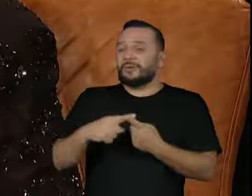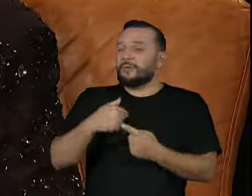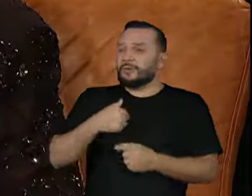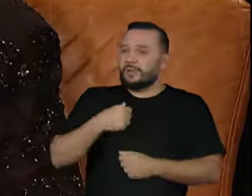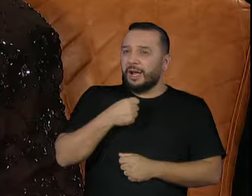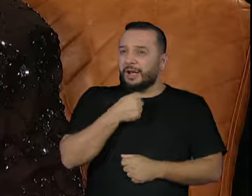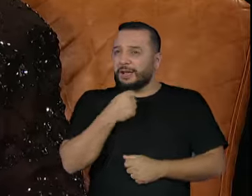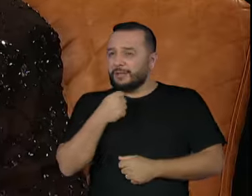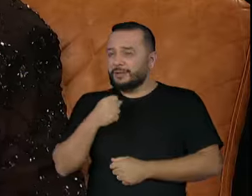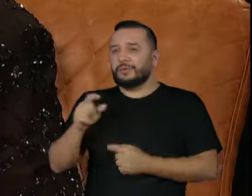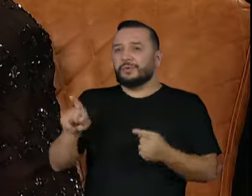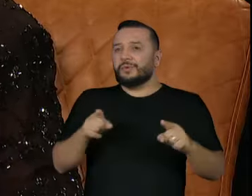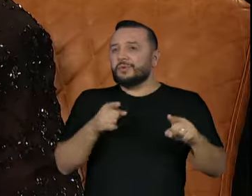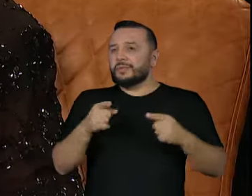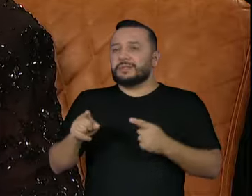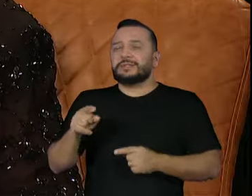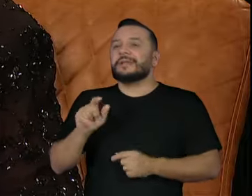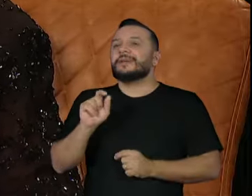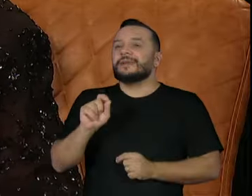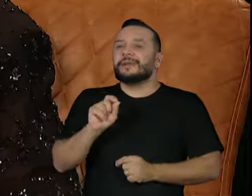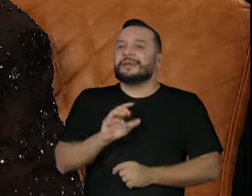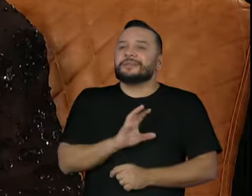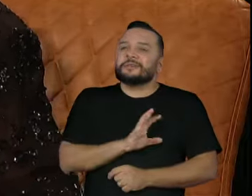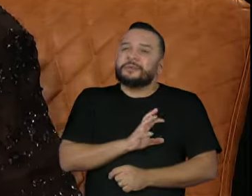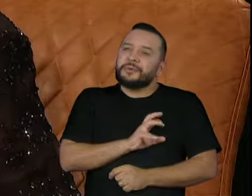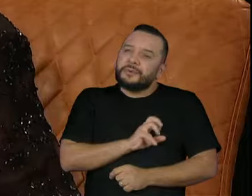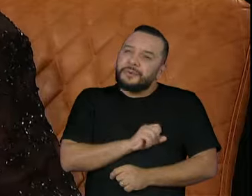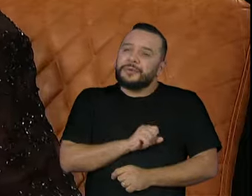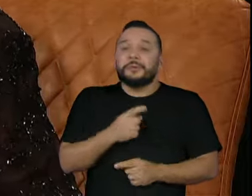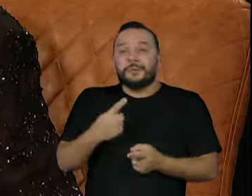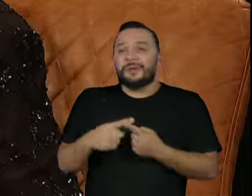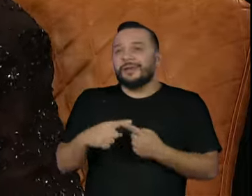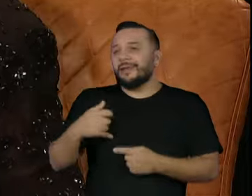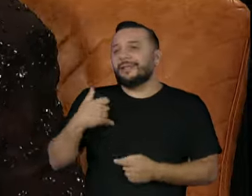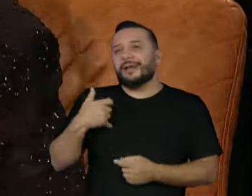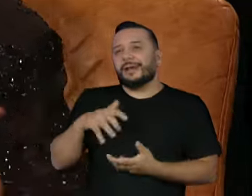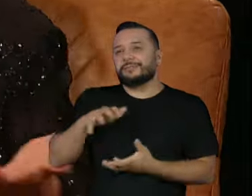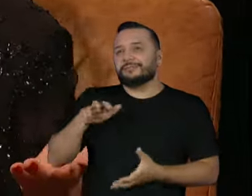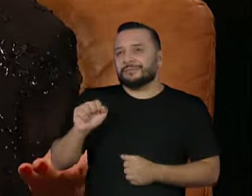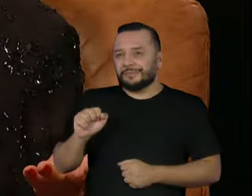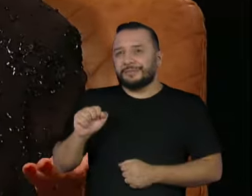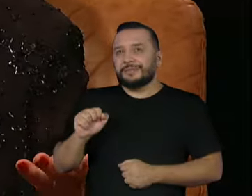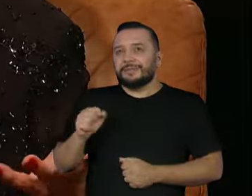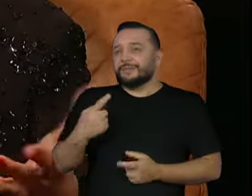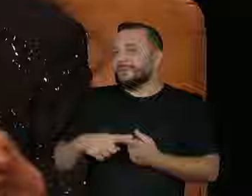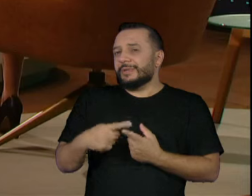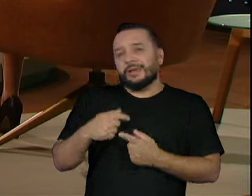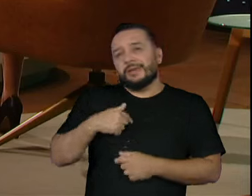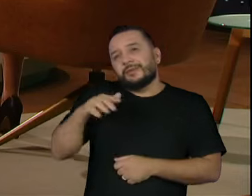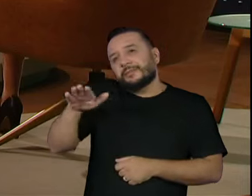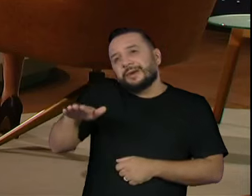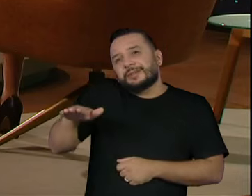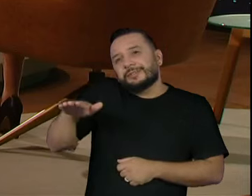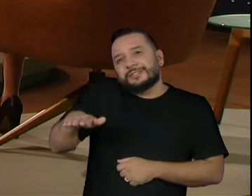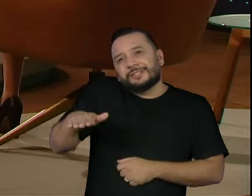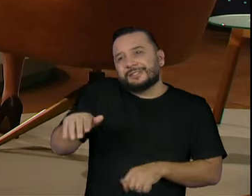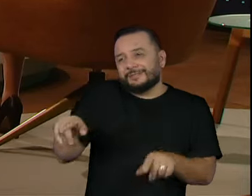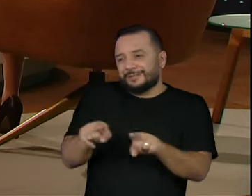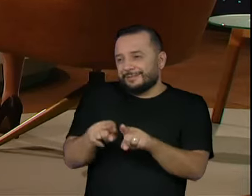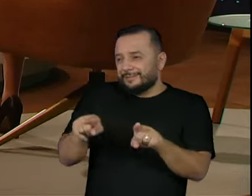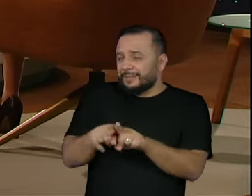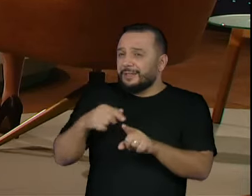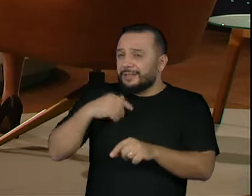romântica por causa da idade. Eu convenço por causa da idade, porque o tamanho eu não cresci. Então, ninguém